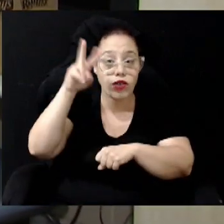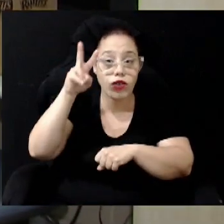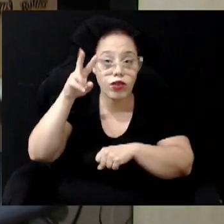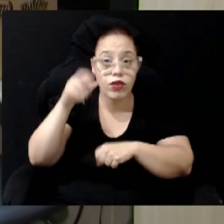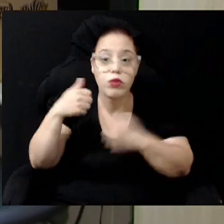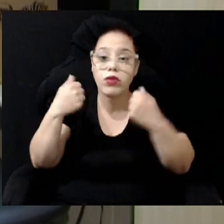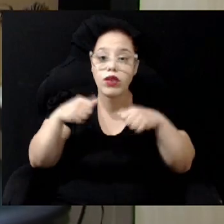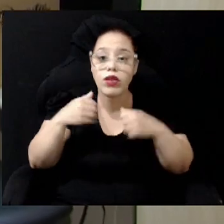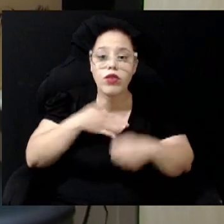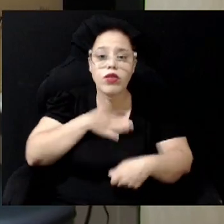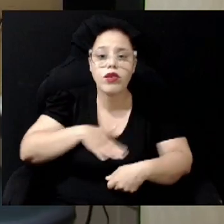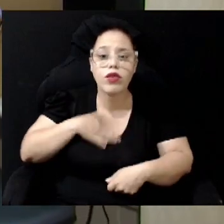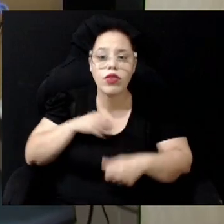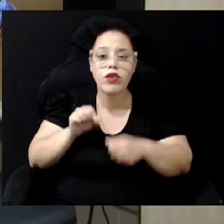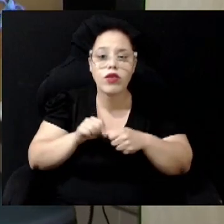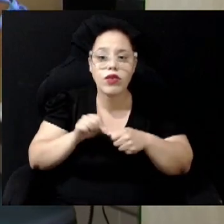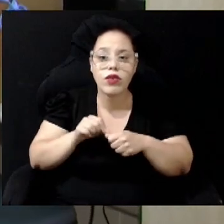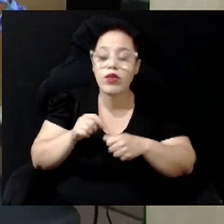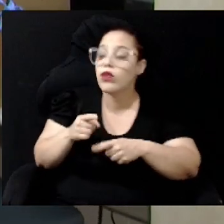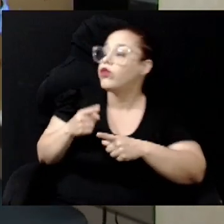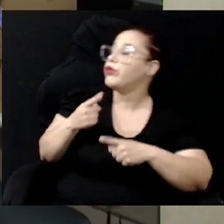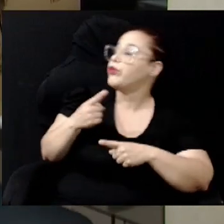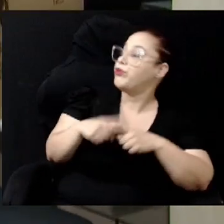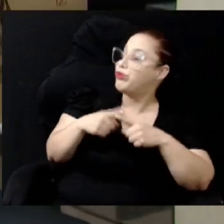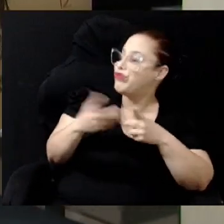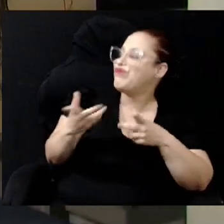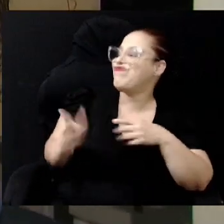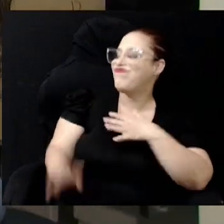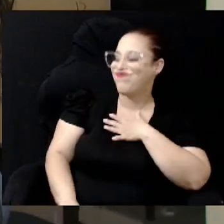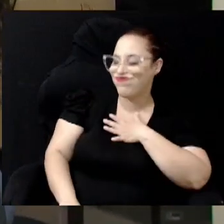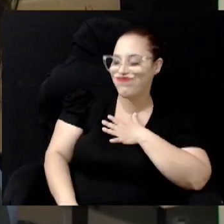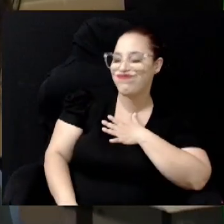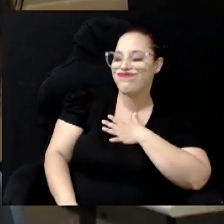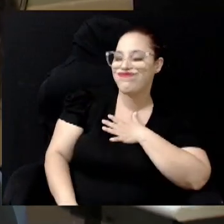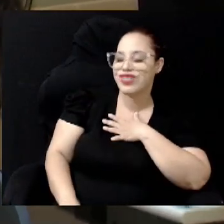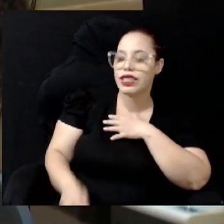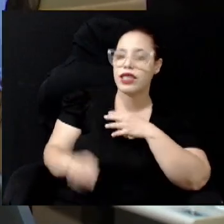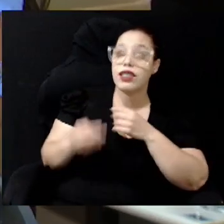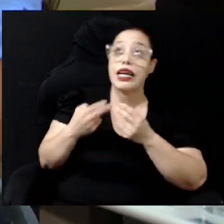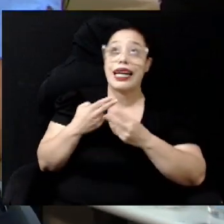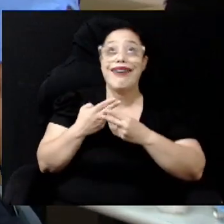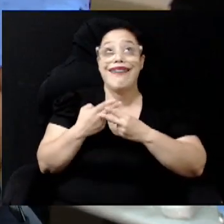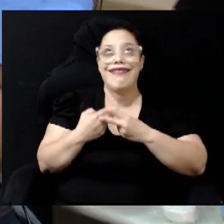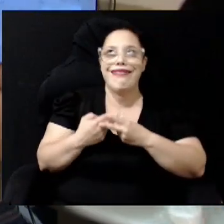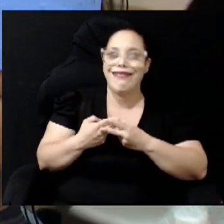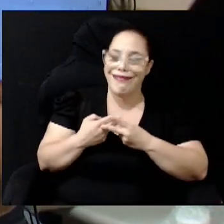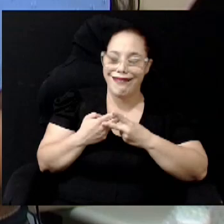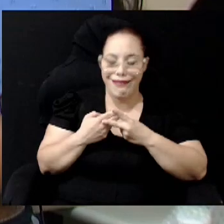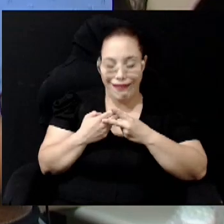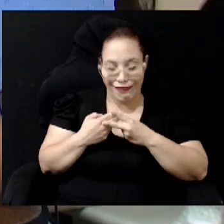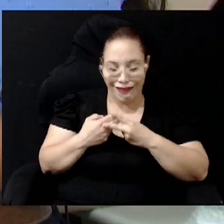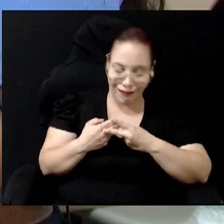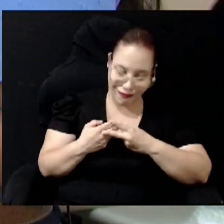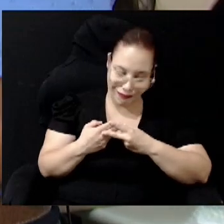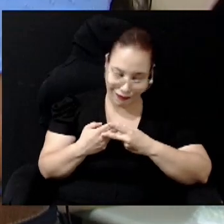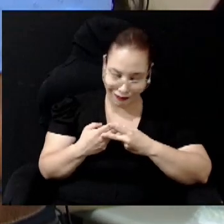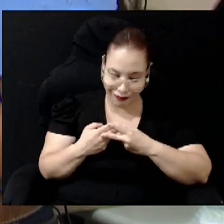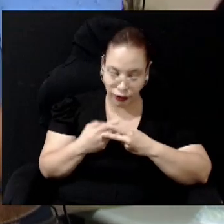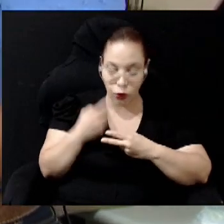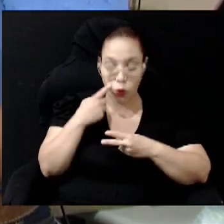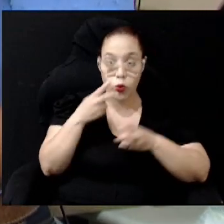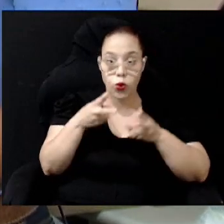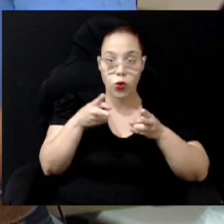do que faz, né? Porque é algo que demanda muita paciência, né? Pelo que a gente pôde perceber